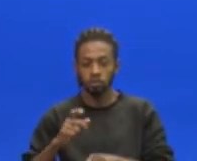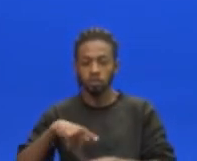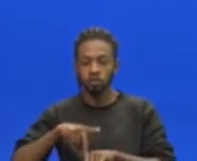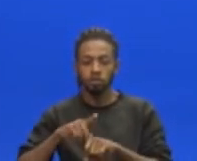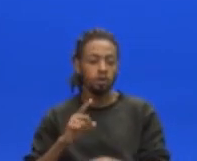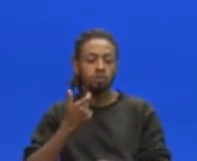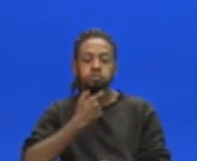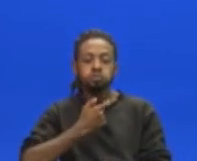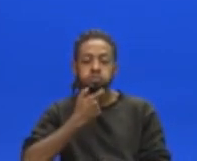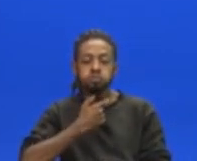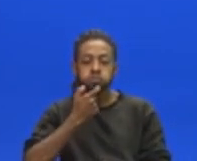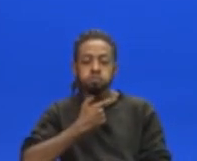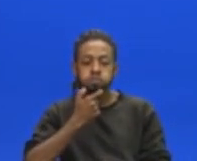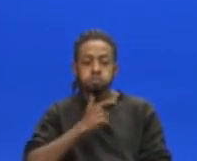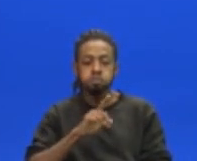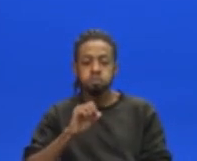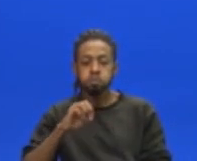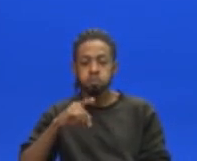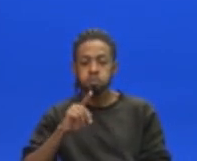estudou muito a cólera no período de